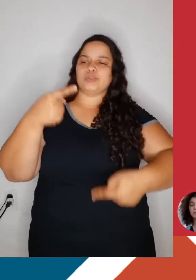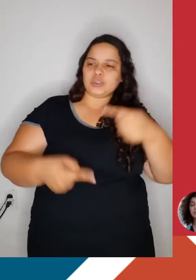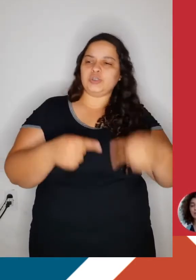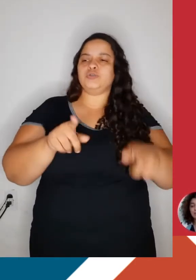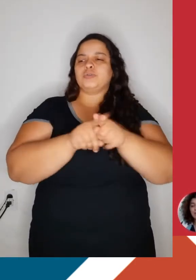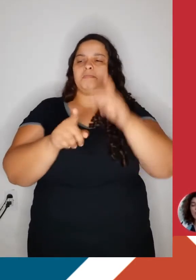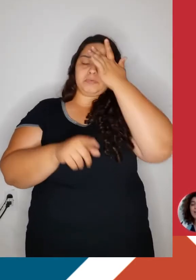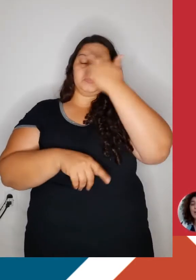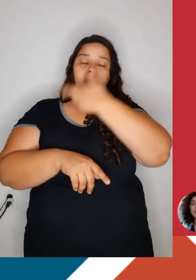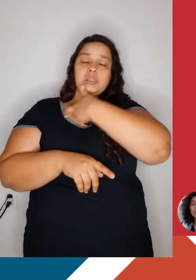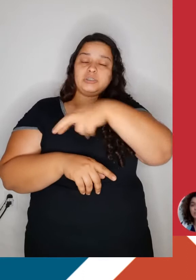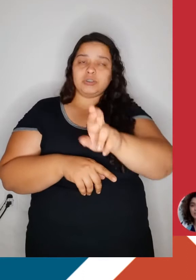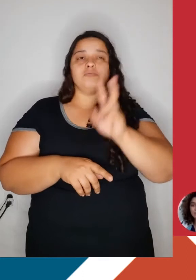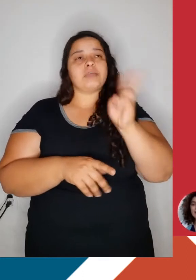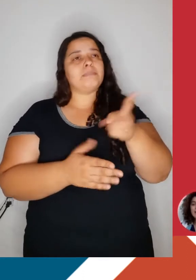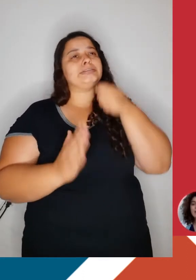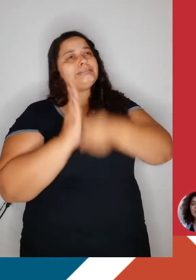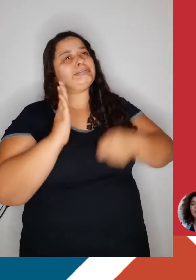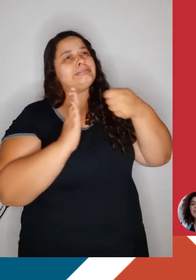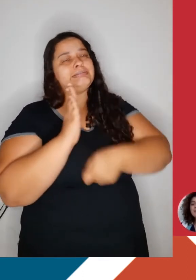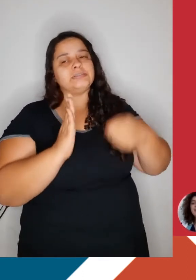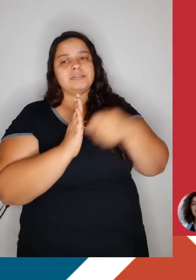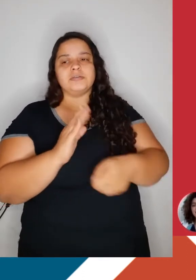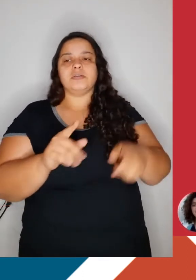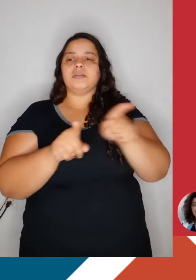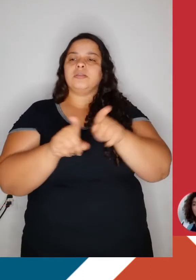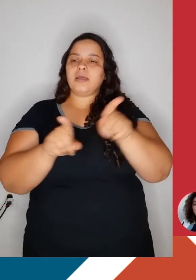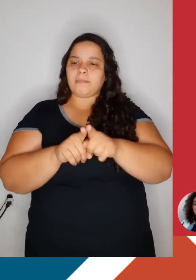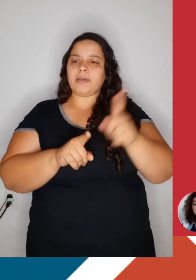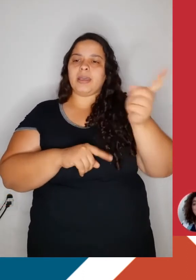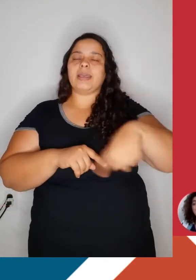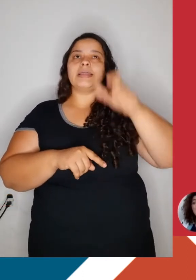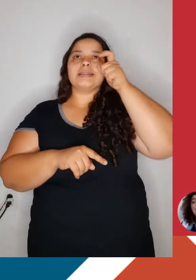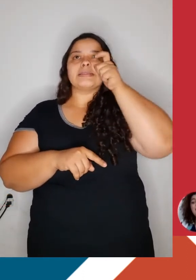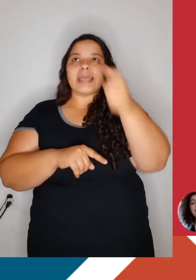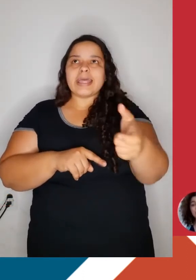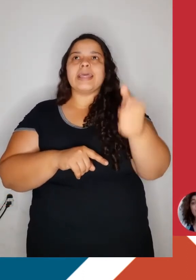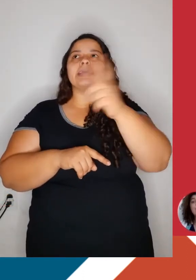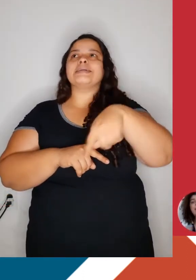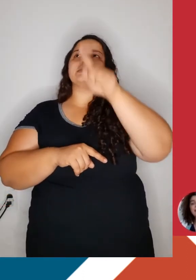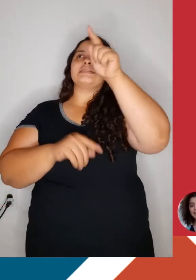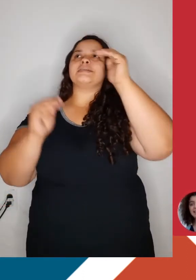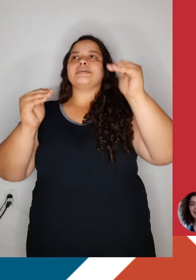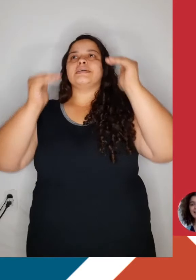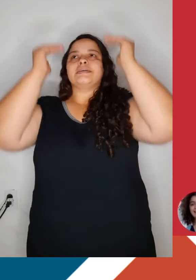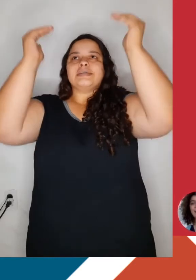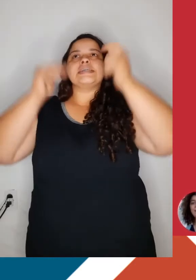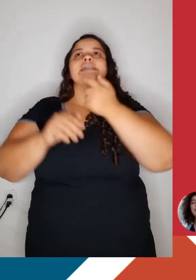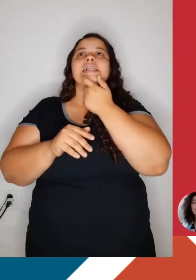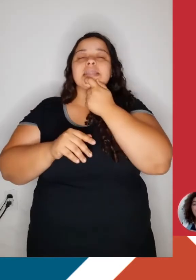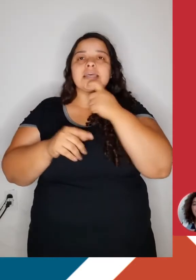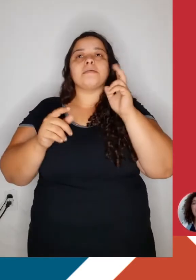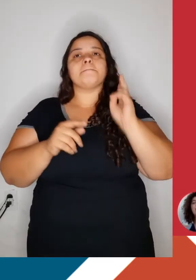pelo fim da escravidão era constante. Somava-se ainda os interesses imperialistas também da Inglaterra